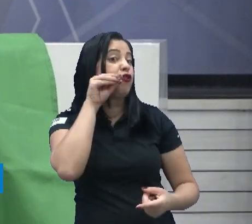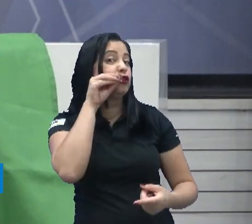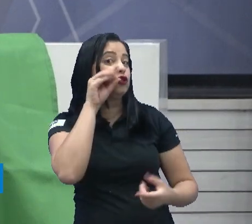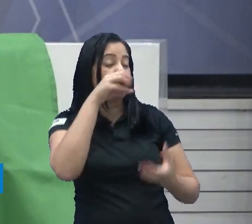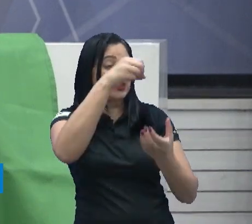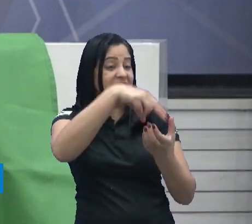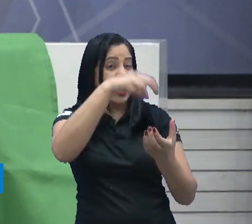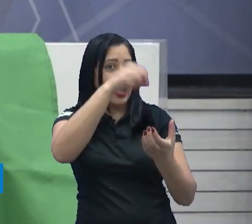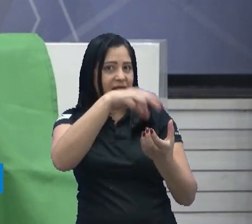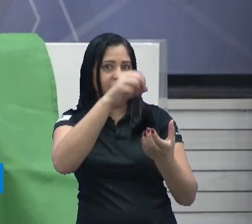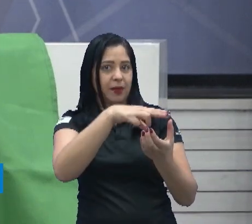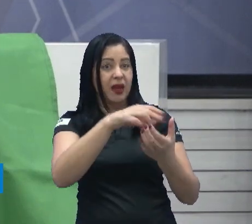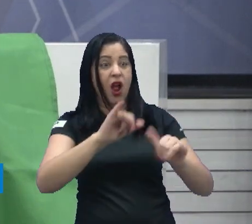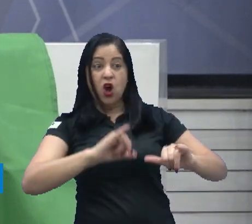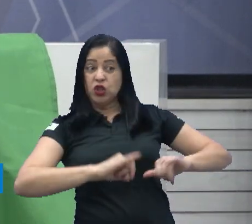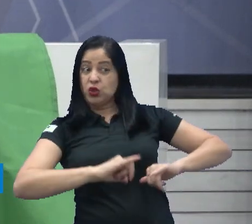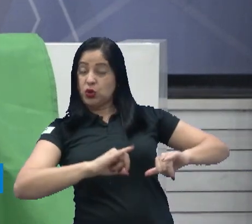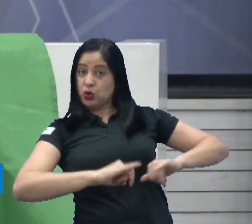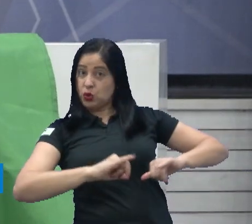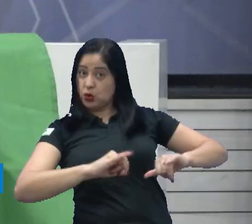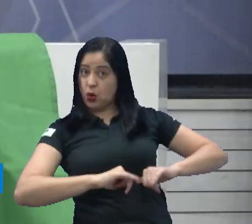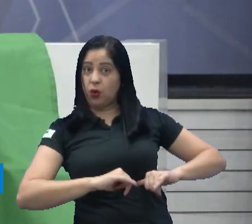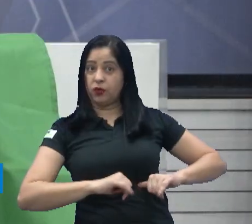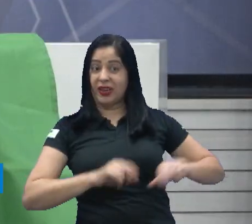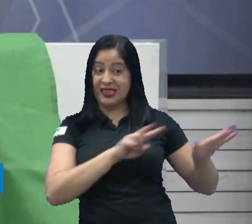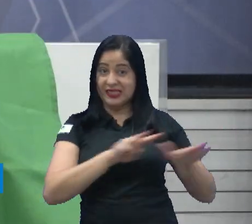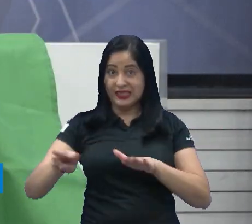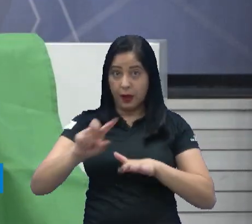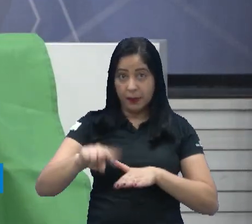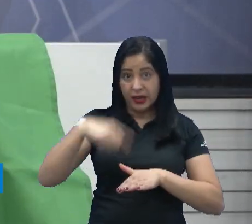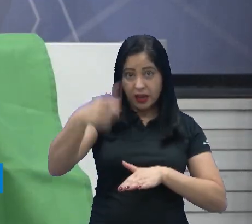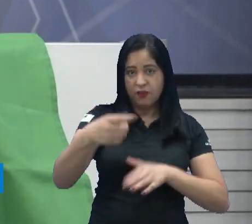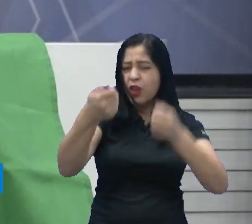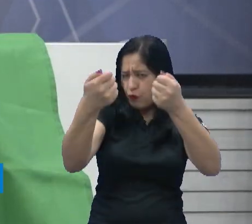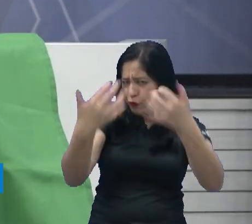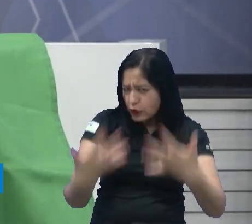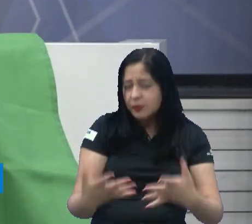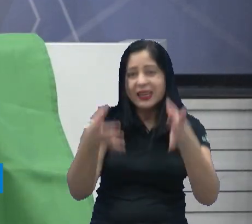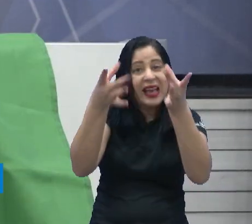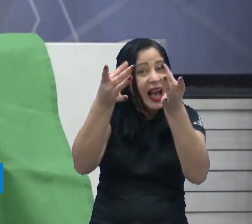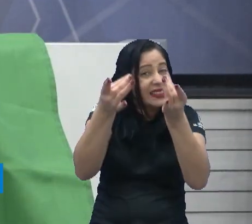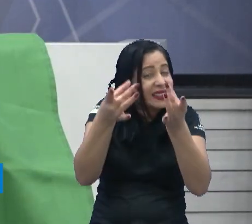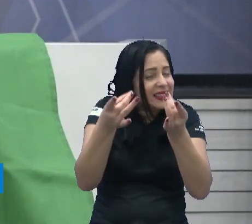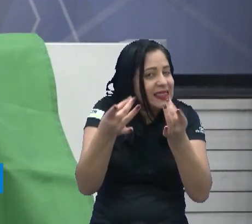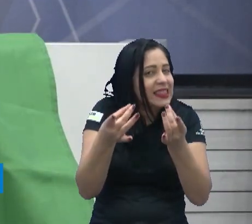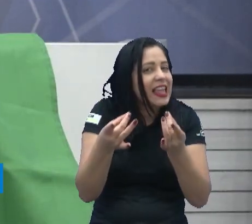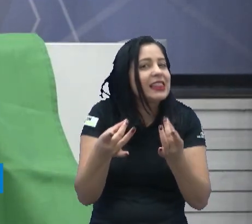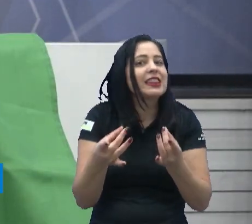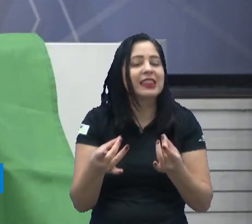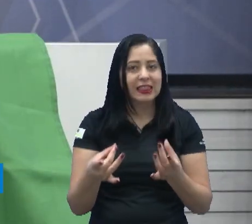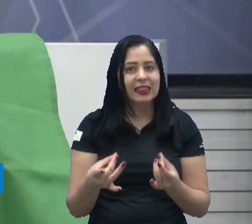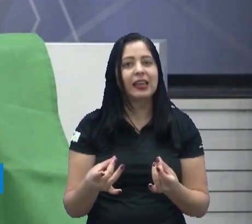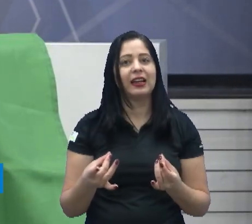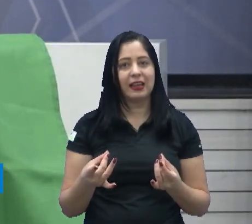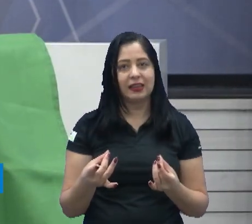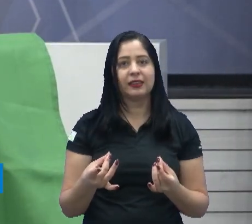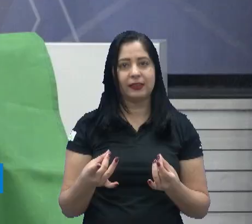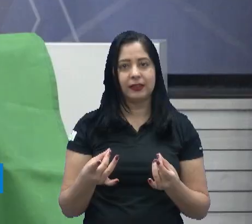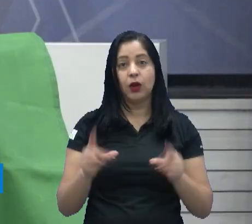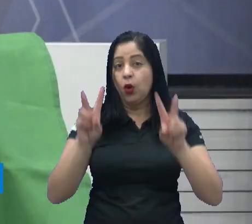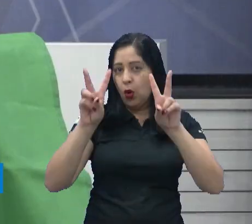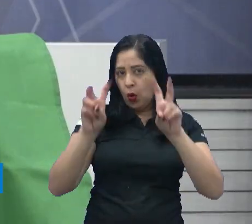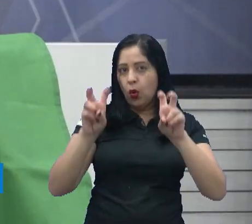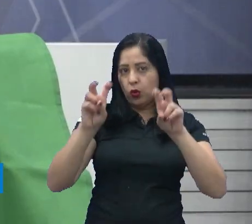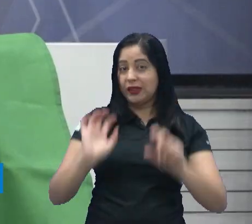de respeito. Na próxima semana eu venho e detalhar bastante requinte e detalhamento sobre o que tem